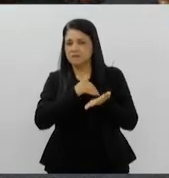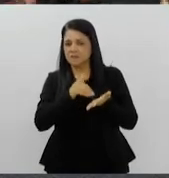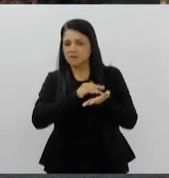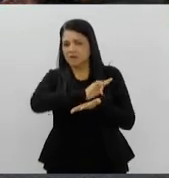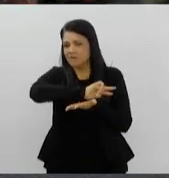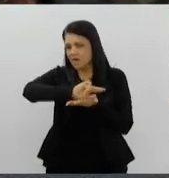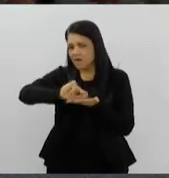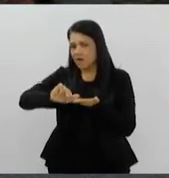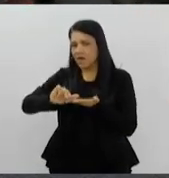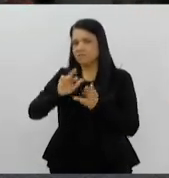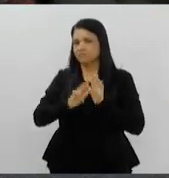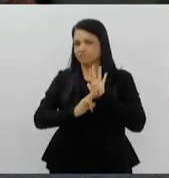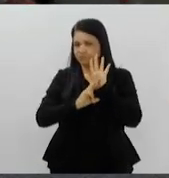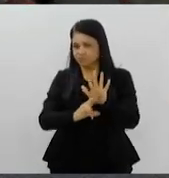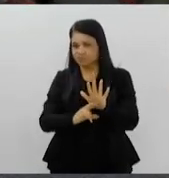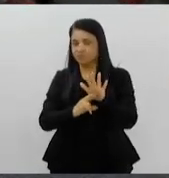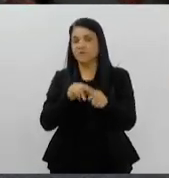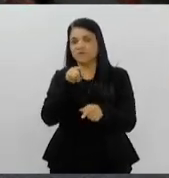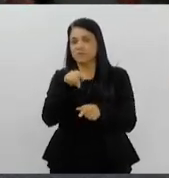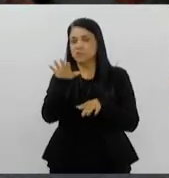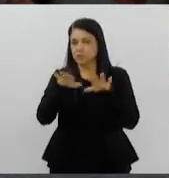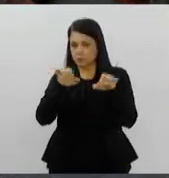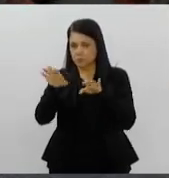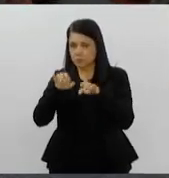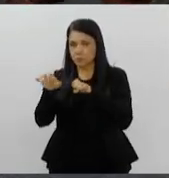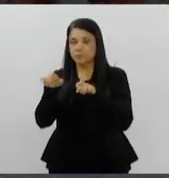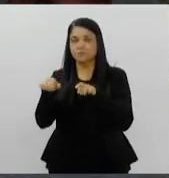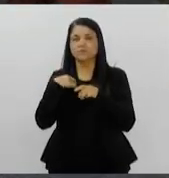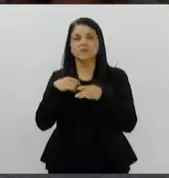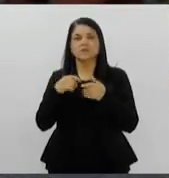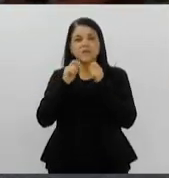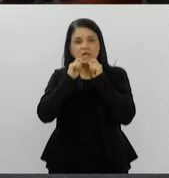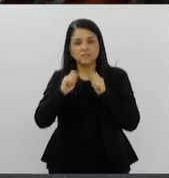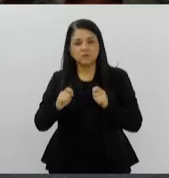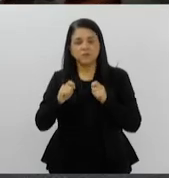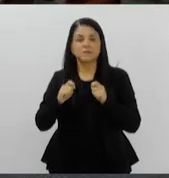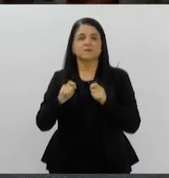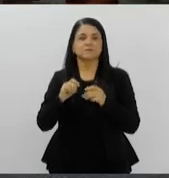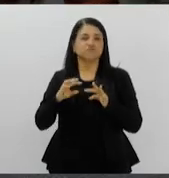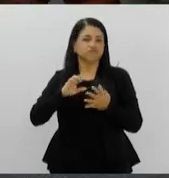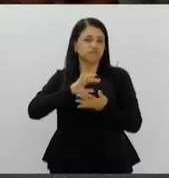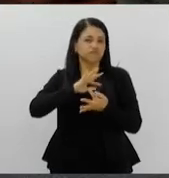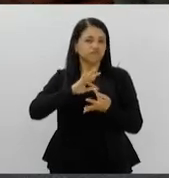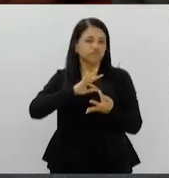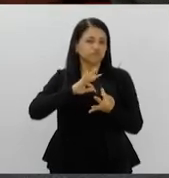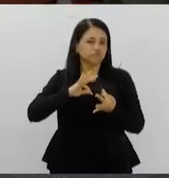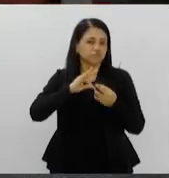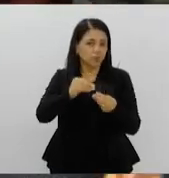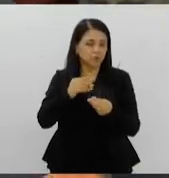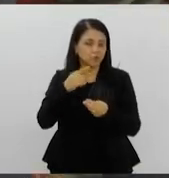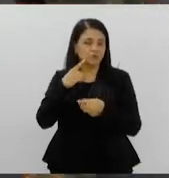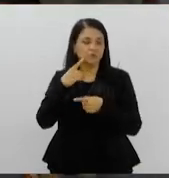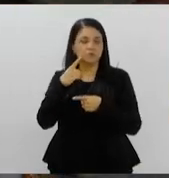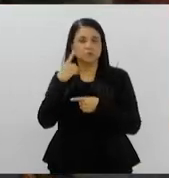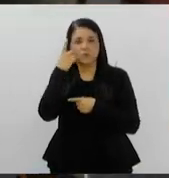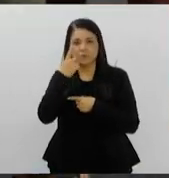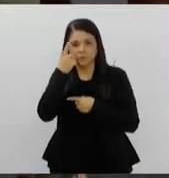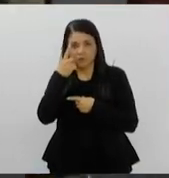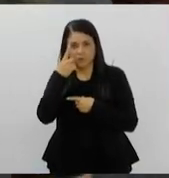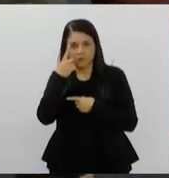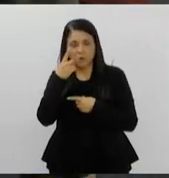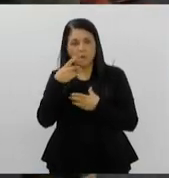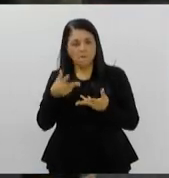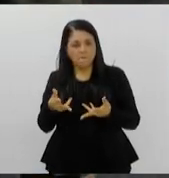que foi Vossa Excelência que convocou, e assessorias de dezenas de deputados. E o que, que nós verificamos?